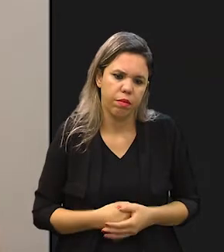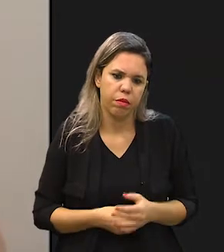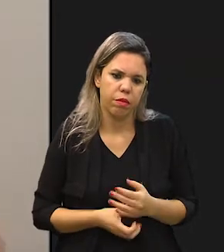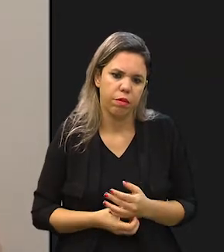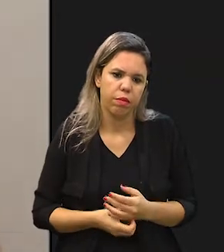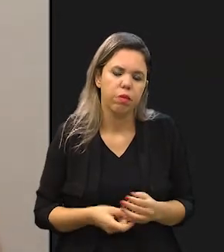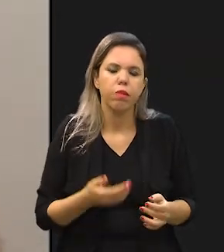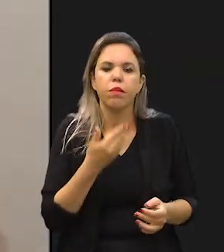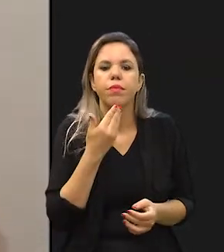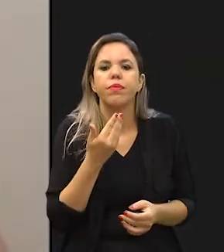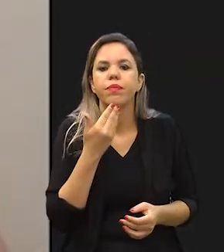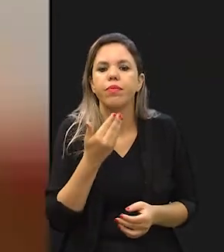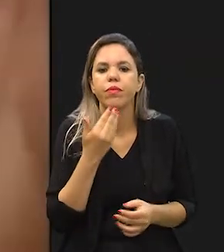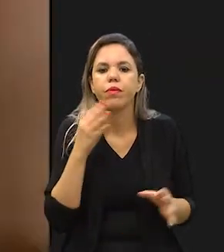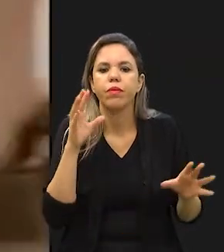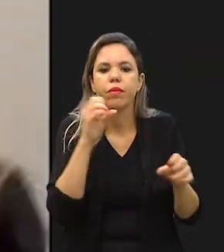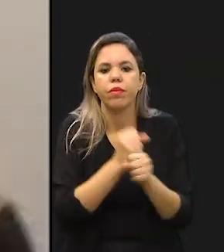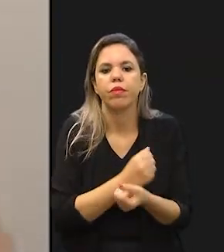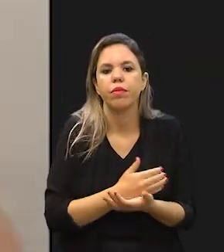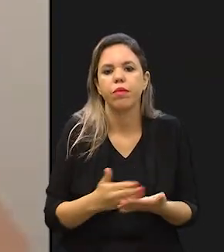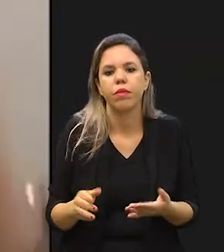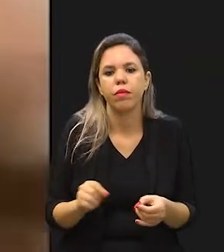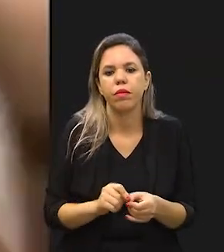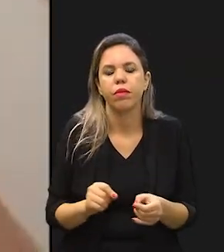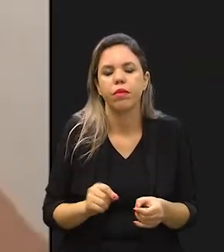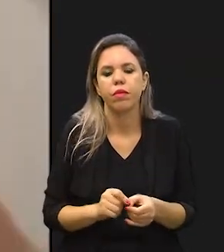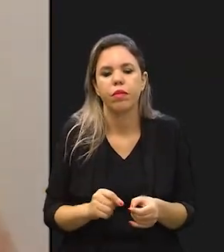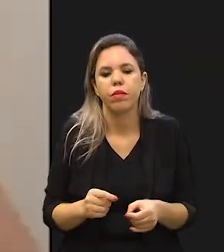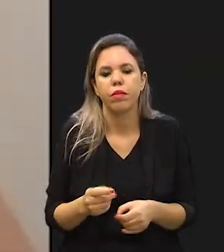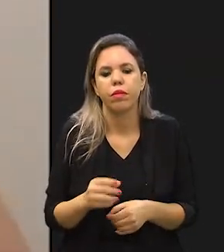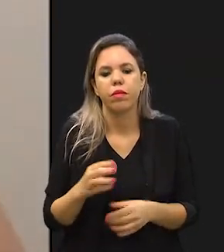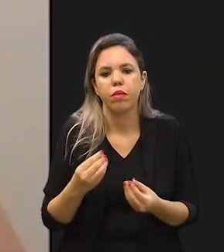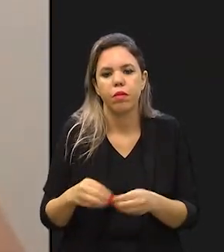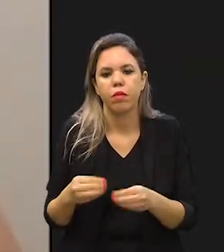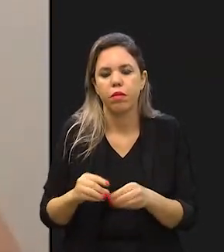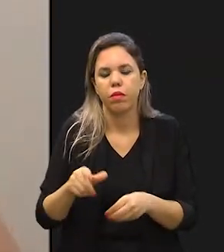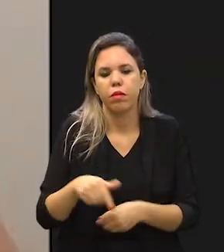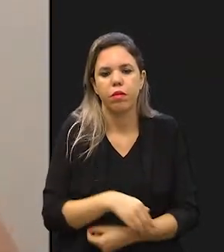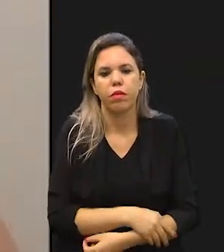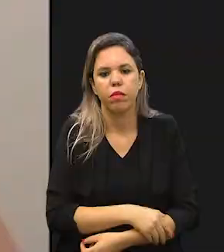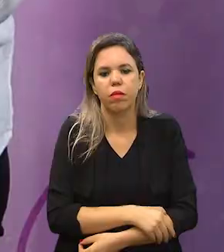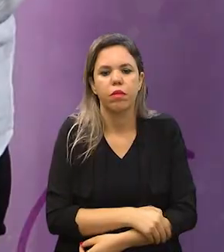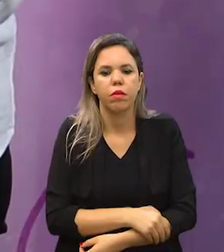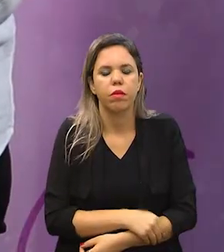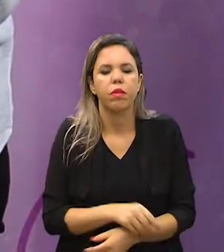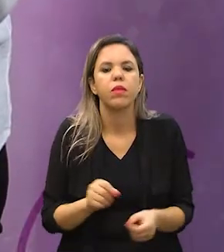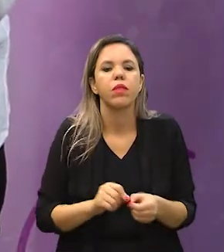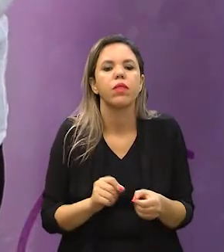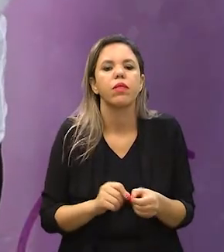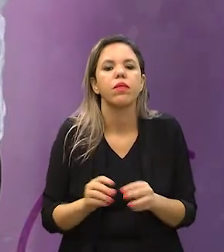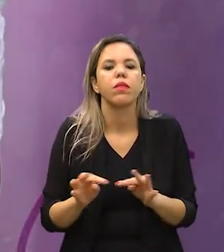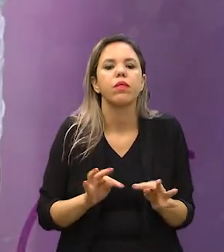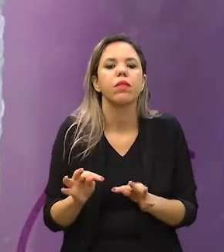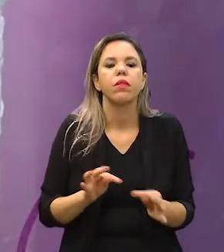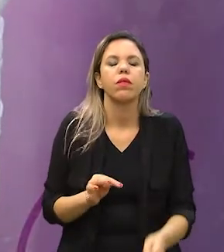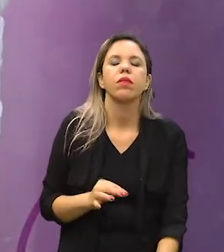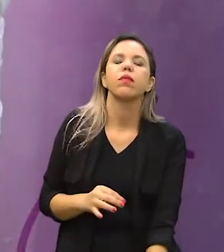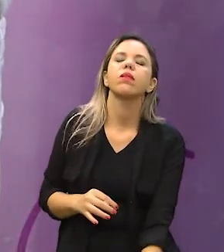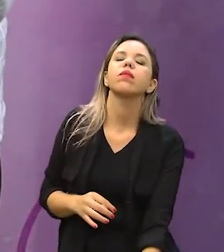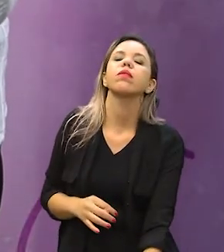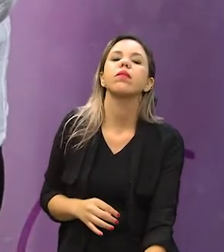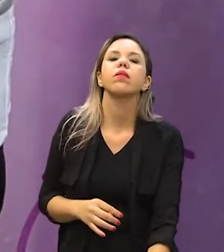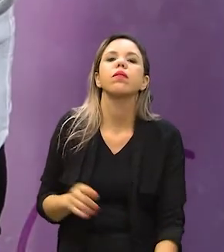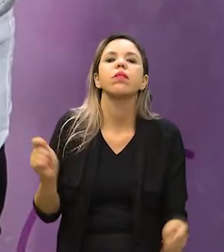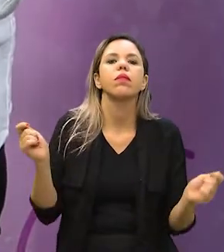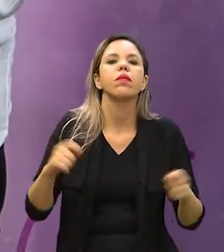né? É muito mais fácil pegar tudo no começo do que a gente correr atrás dos prejuízos depois. E fazendo o tratamento de forma